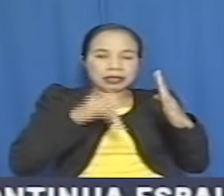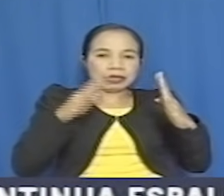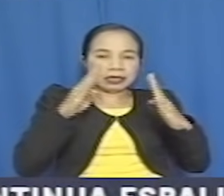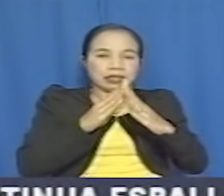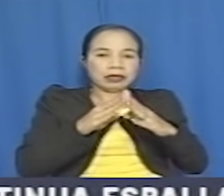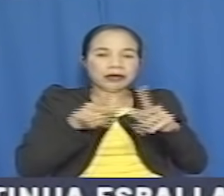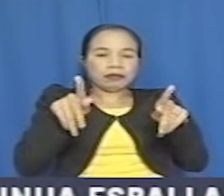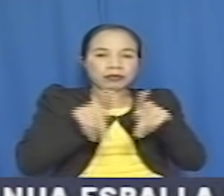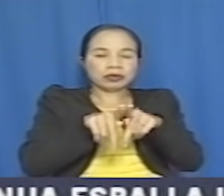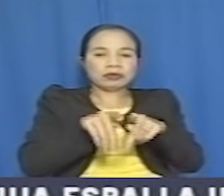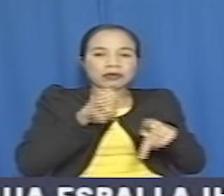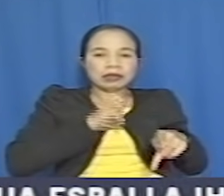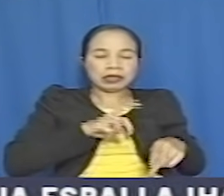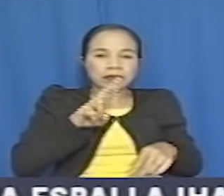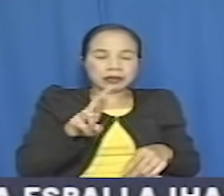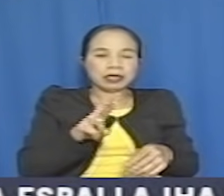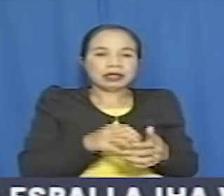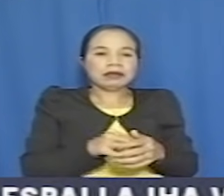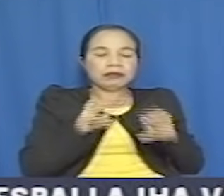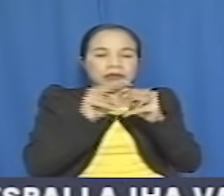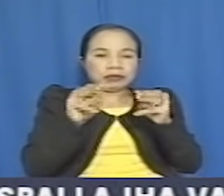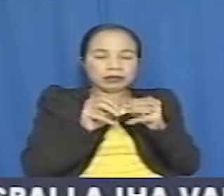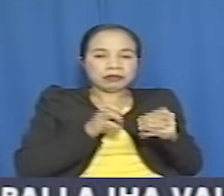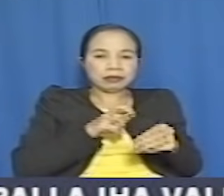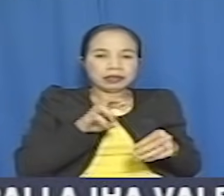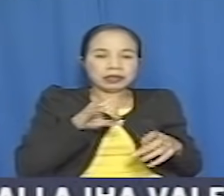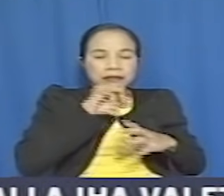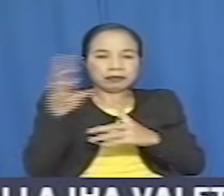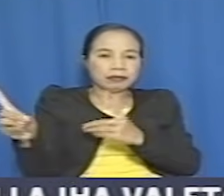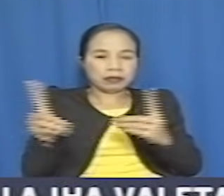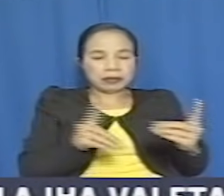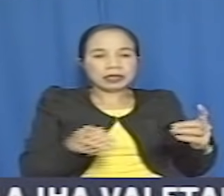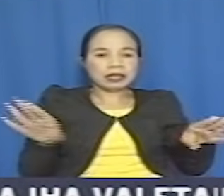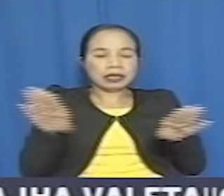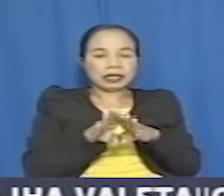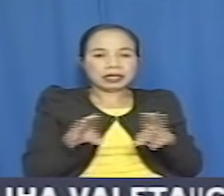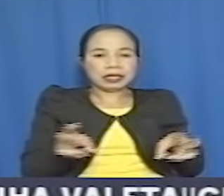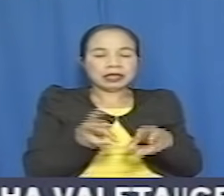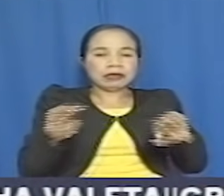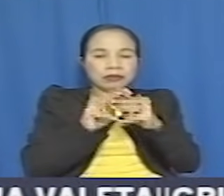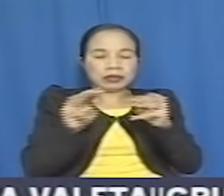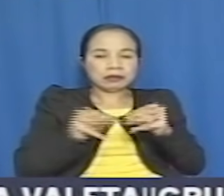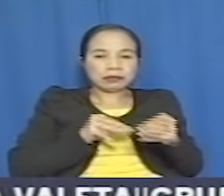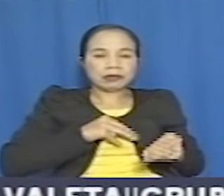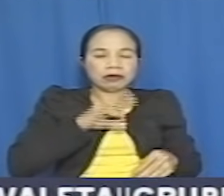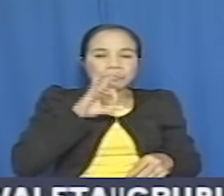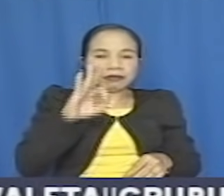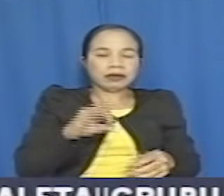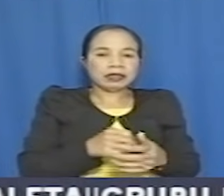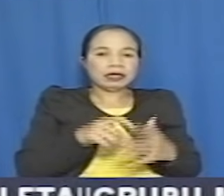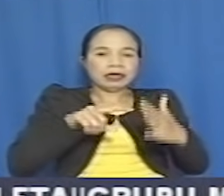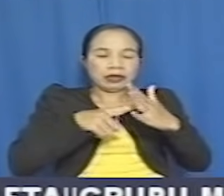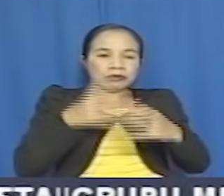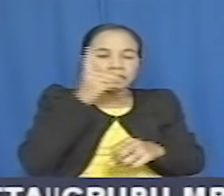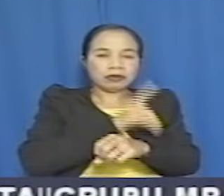e aposto Hermera, Rorailaco, município Hermera, no implementa cerca sanitária em município Manufai, Rahuhusi,